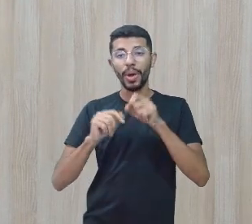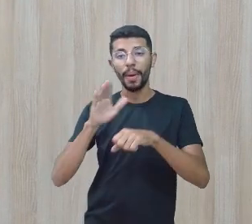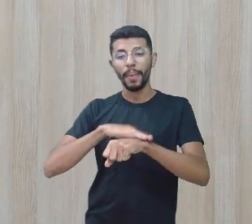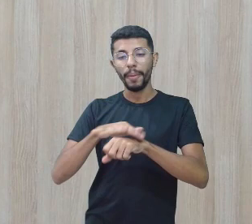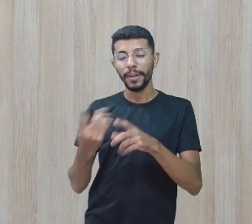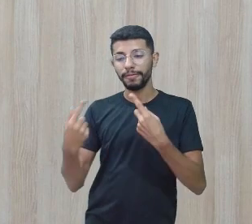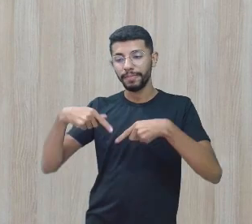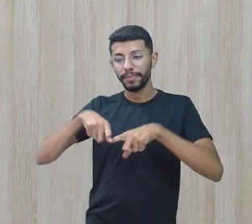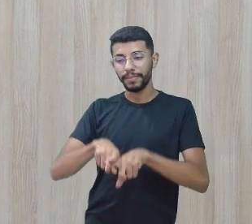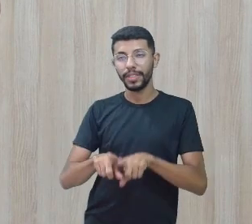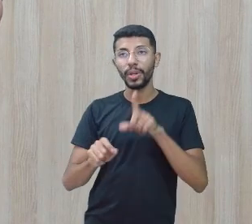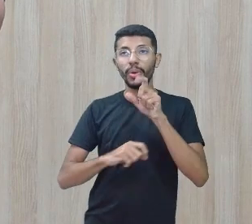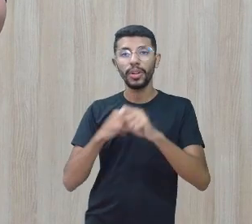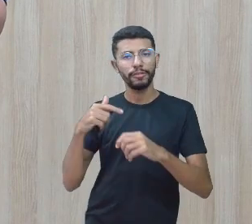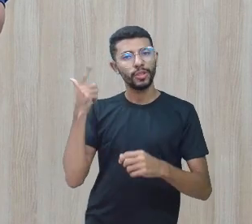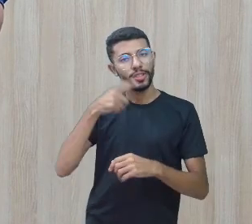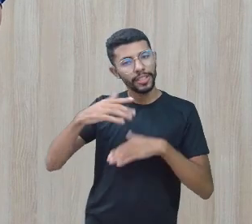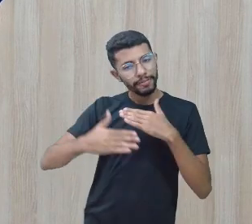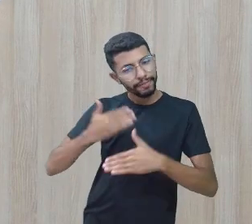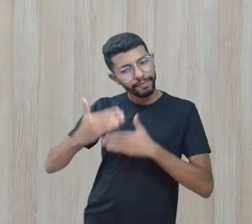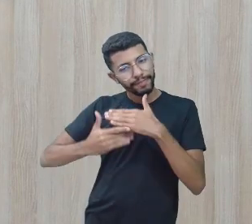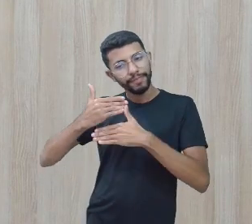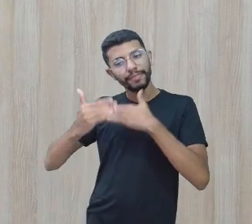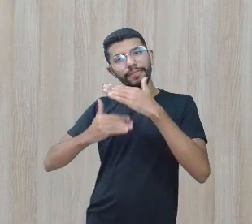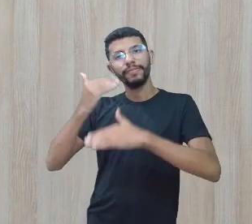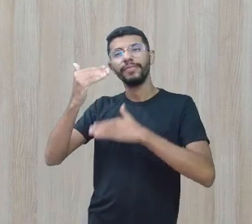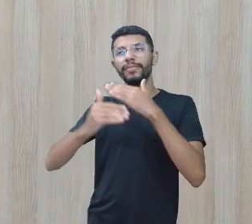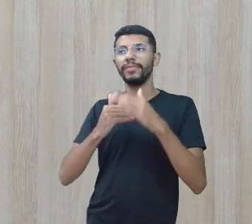ele construa,